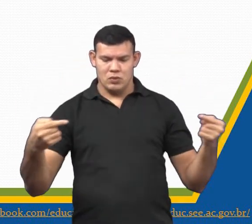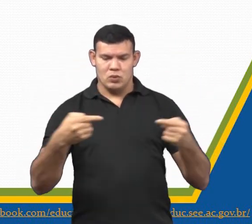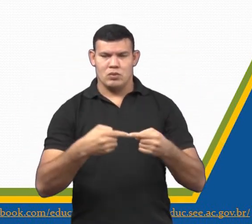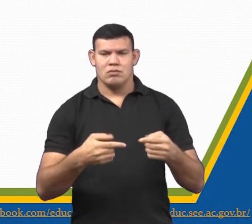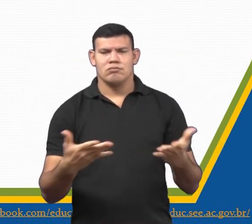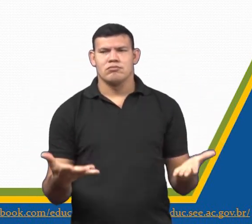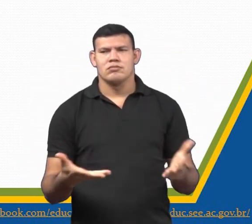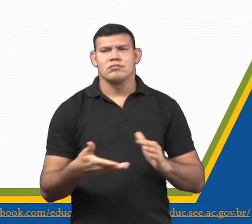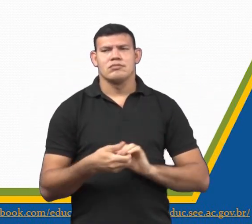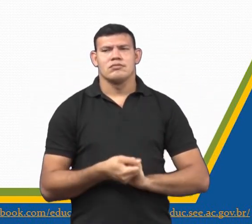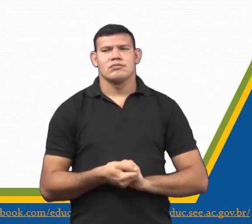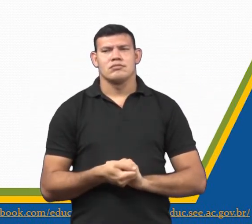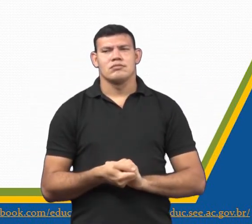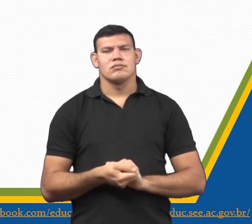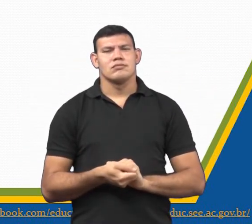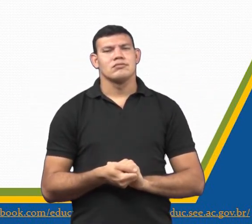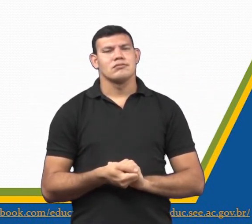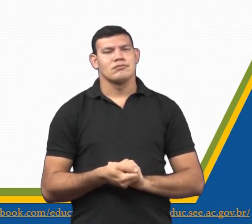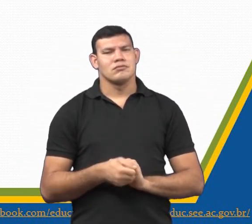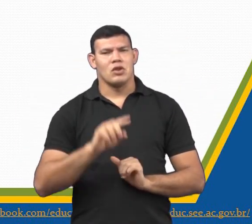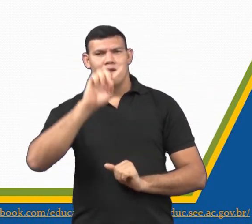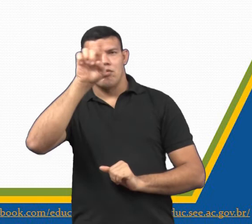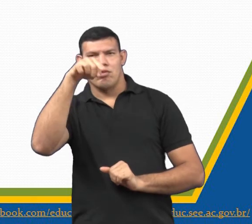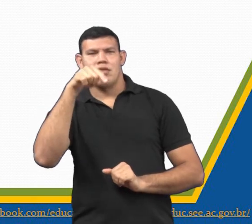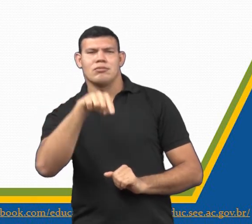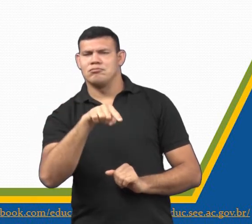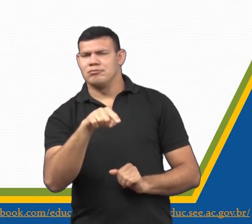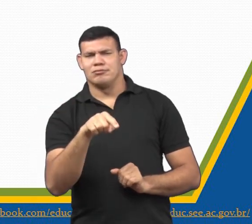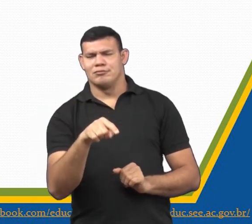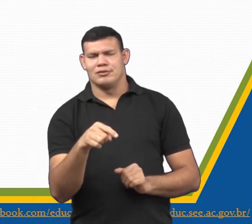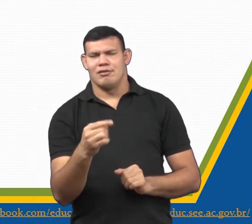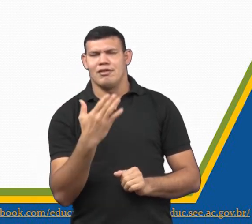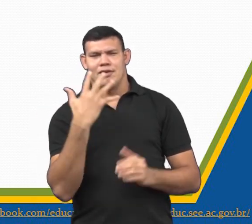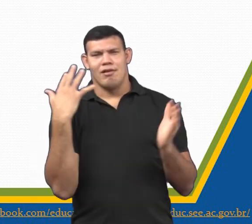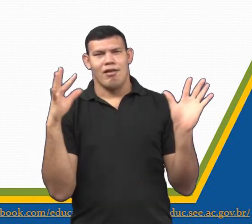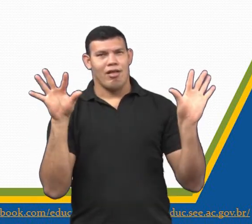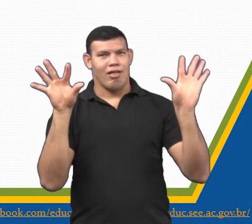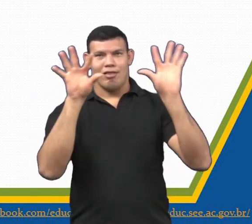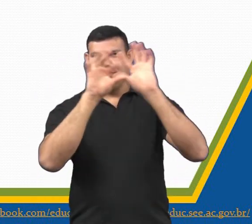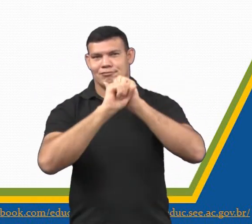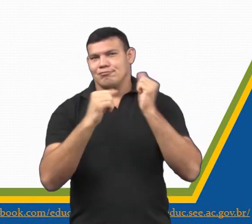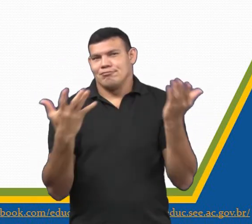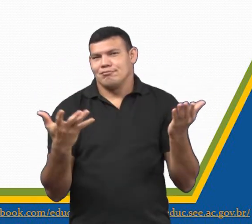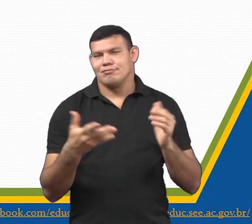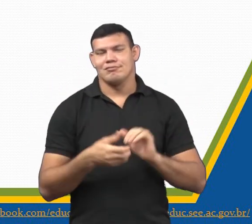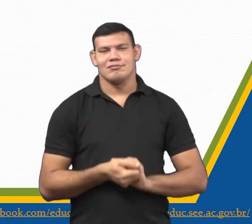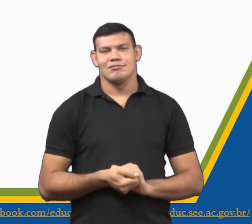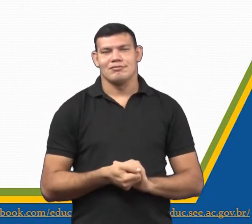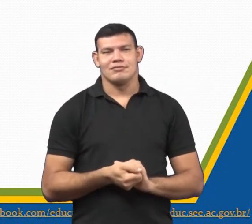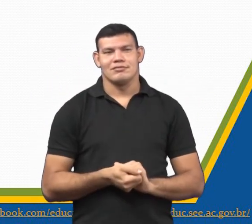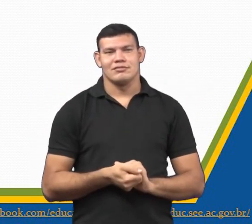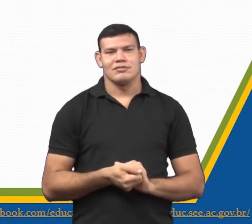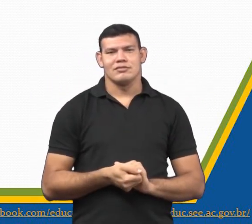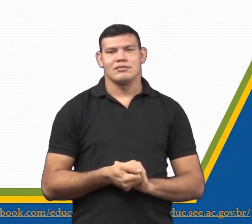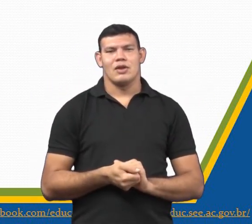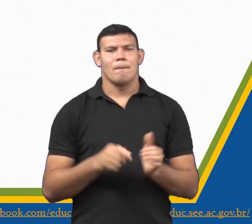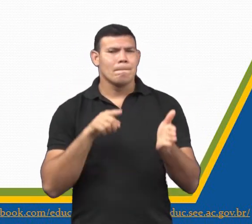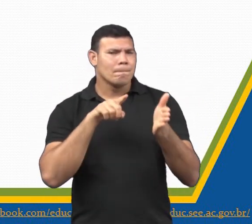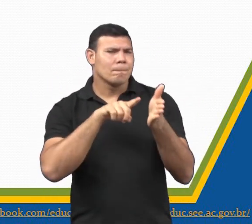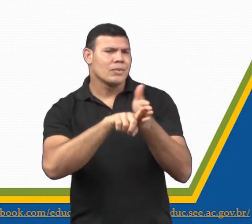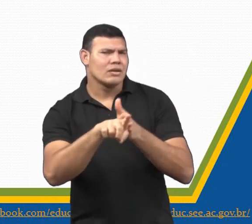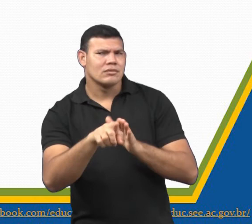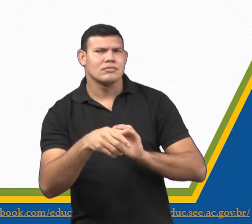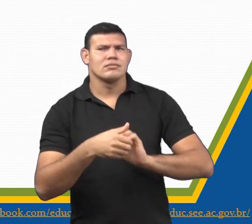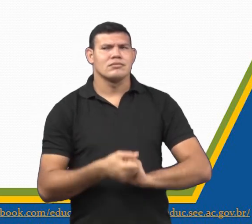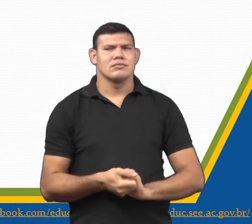ponto de interrogação, marca clássica da pergunta. Que te parece el tacacá? Está te perguntando sobre alguma coisa.